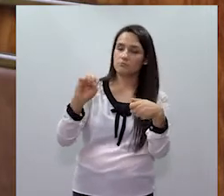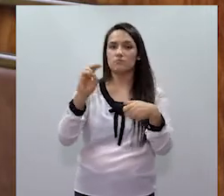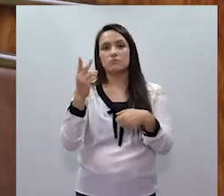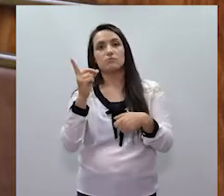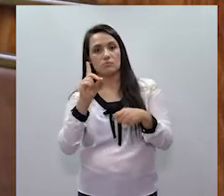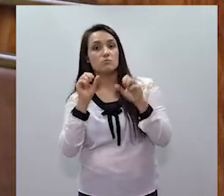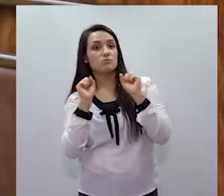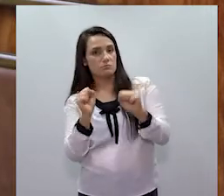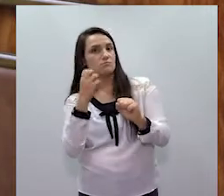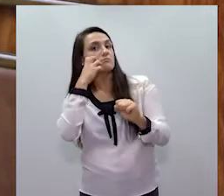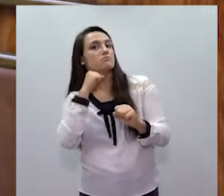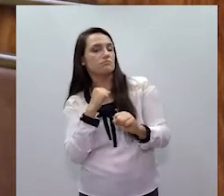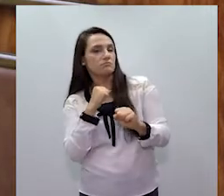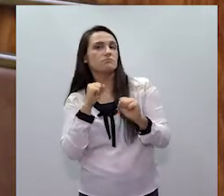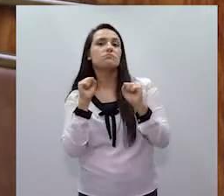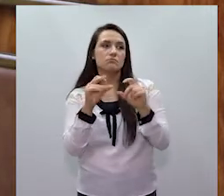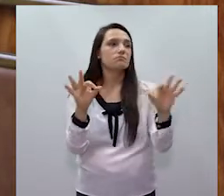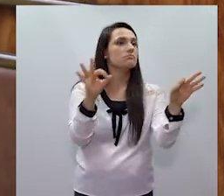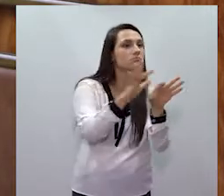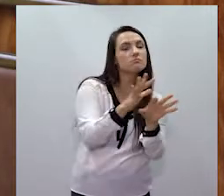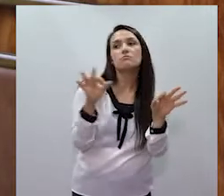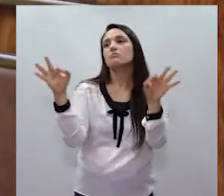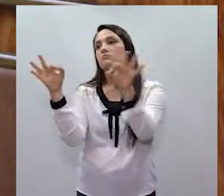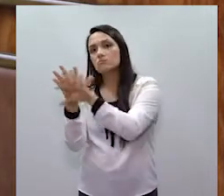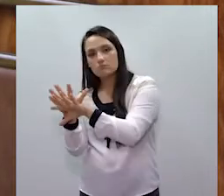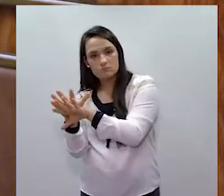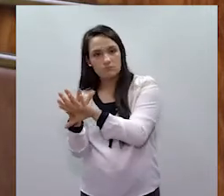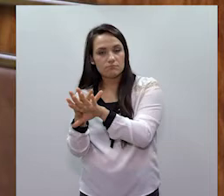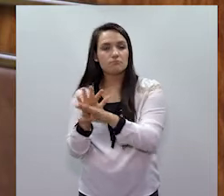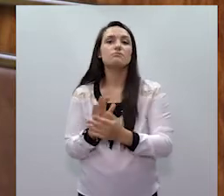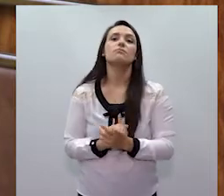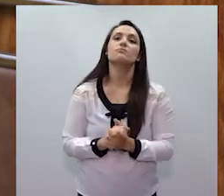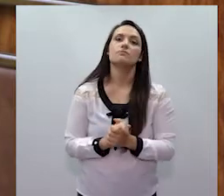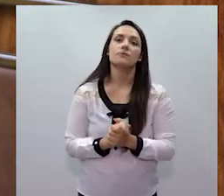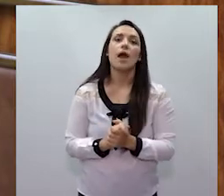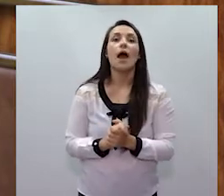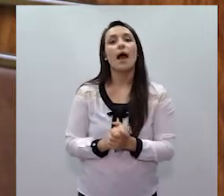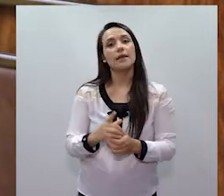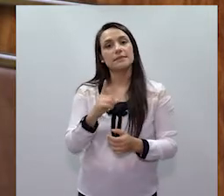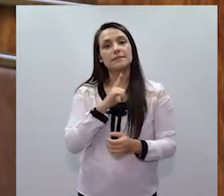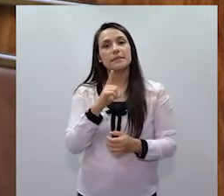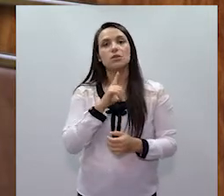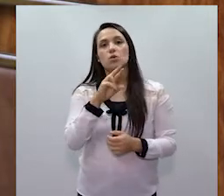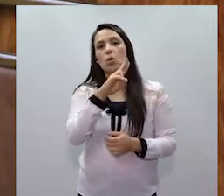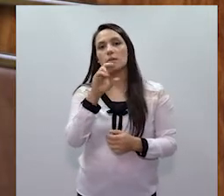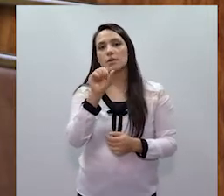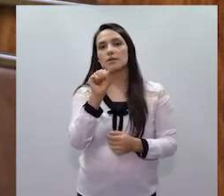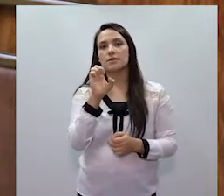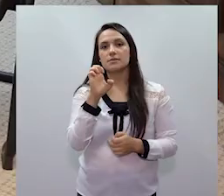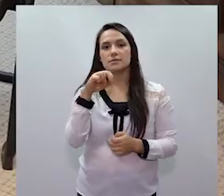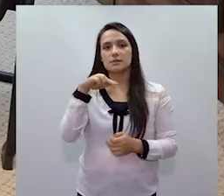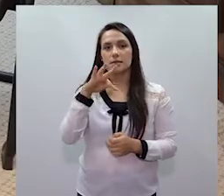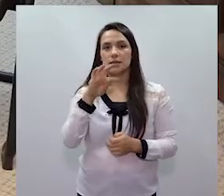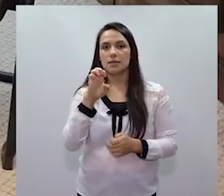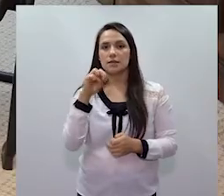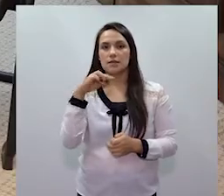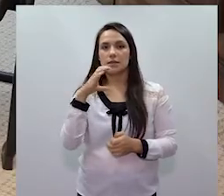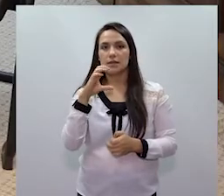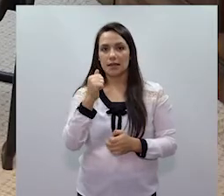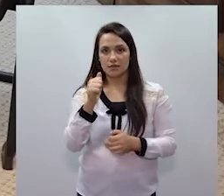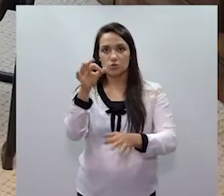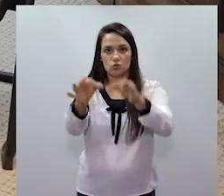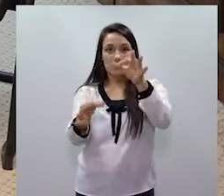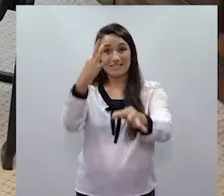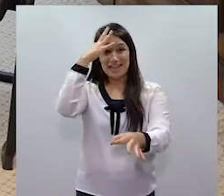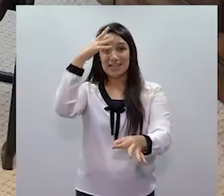para adotar e, tendo dado tudo certo, já passa-se a sentença, né? E a partir do momento que a pessoa recebe